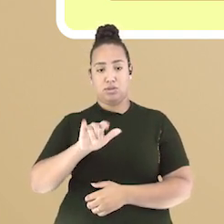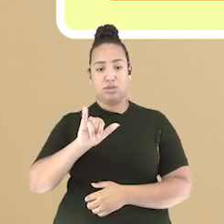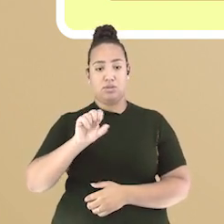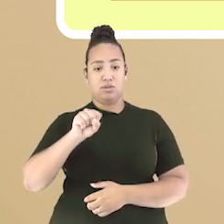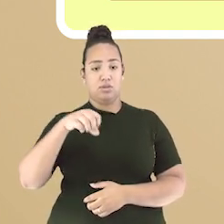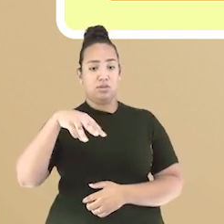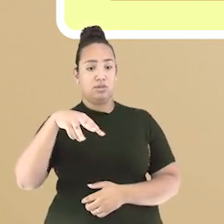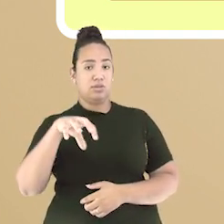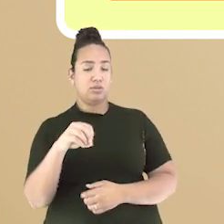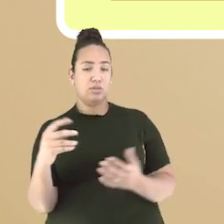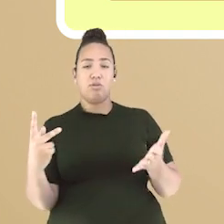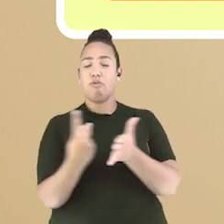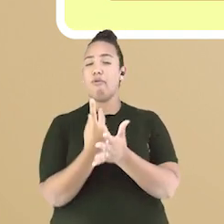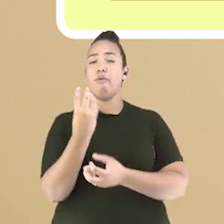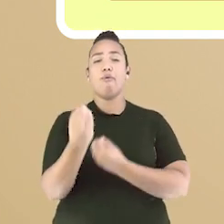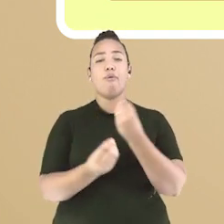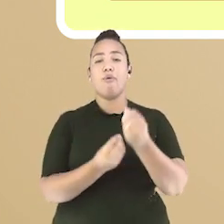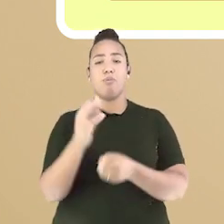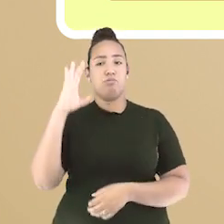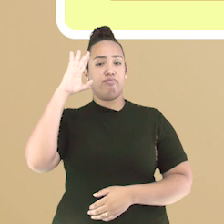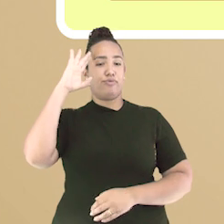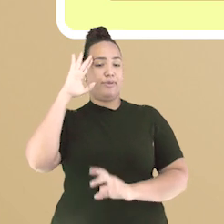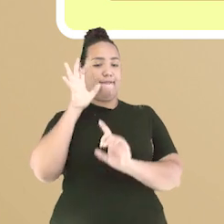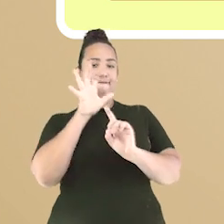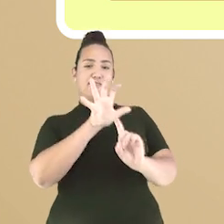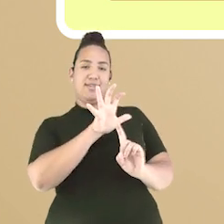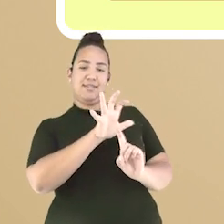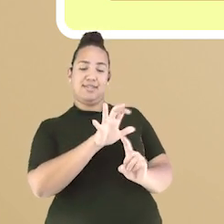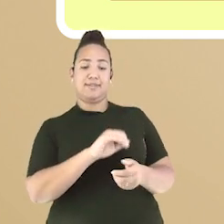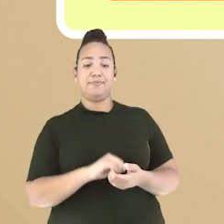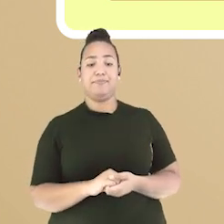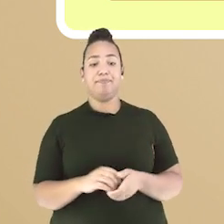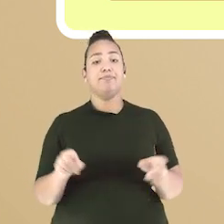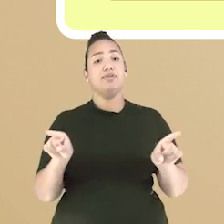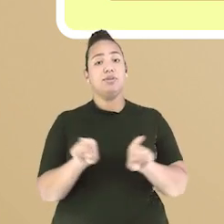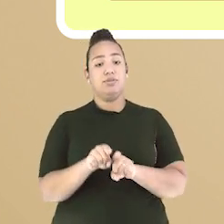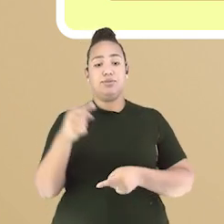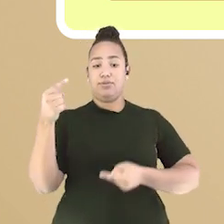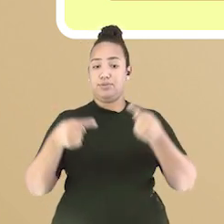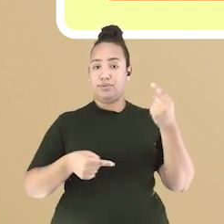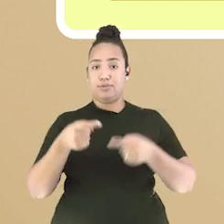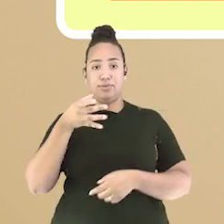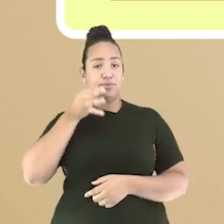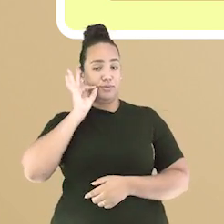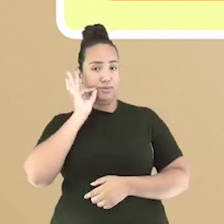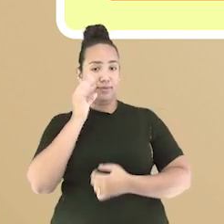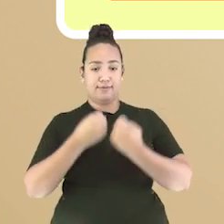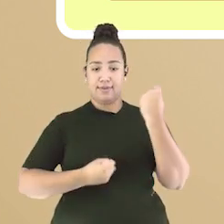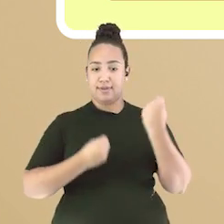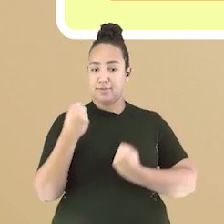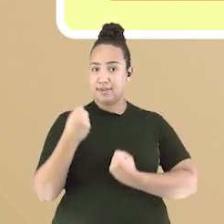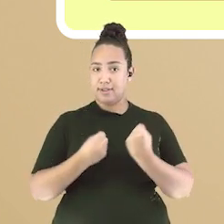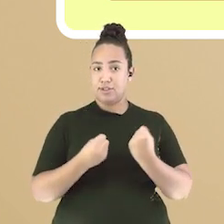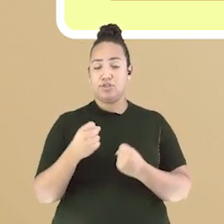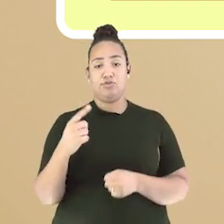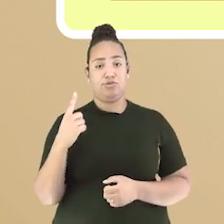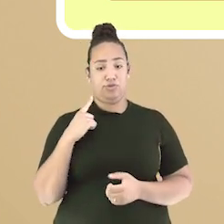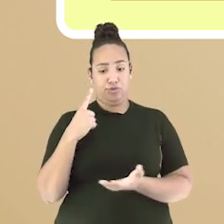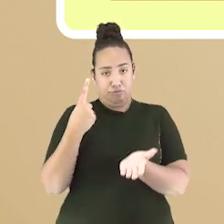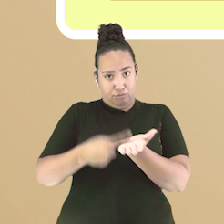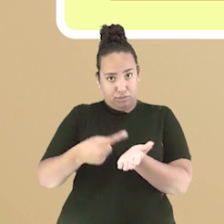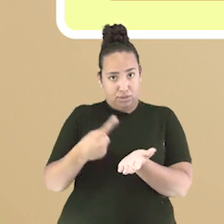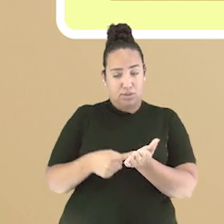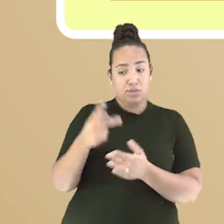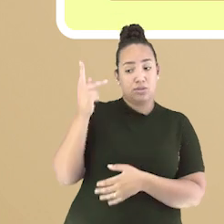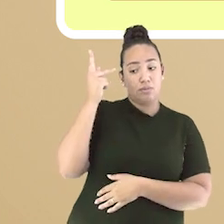graças à influência social dos coronéis. Tem também a política com café com leite, que era um acordo entre São Paulo